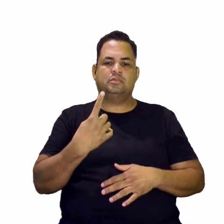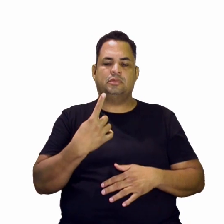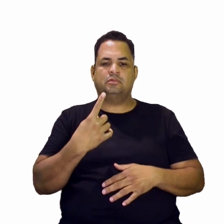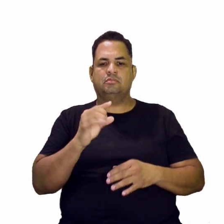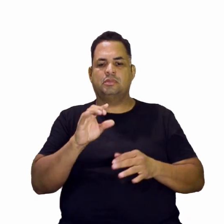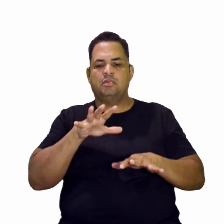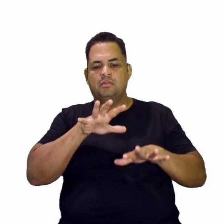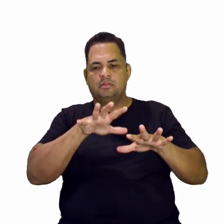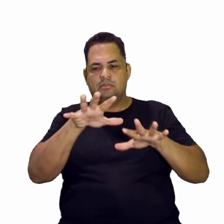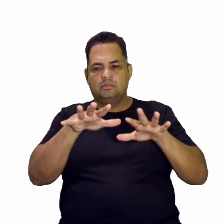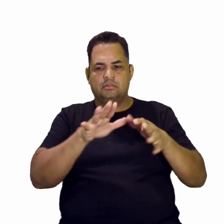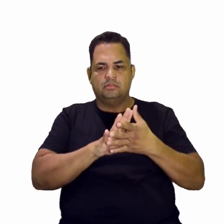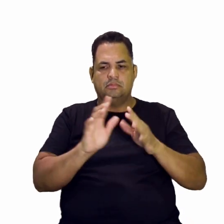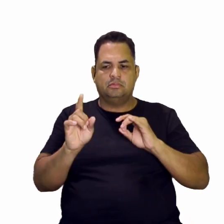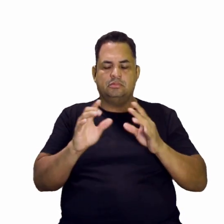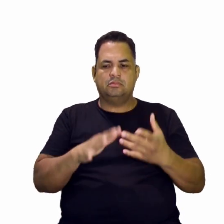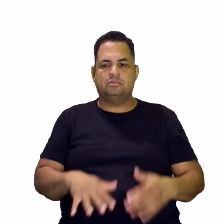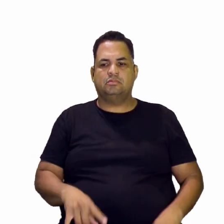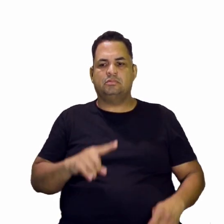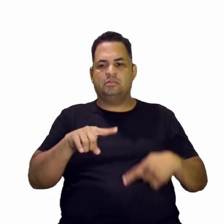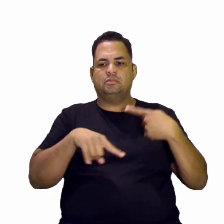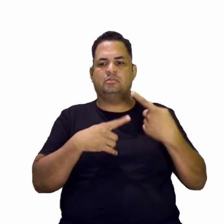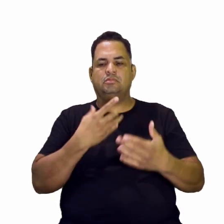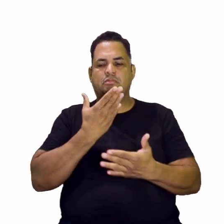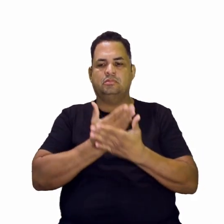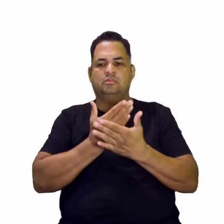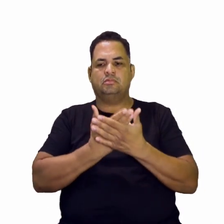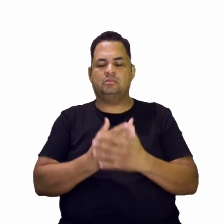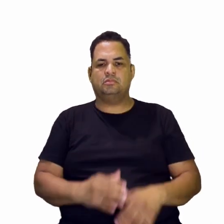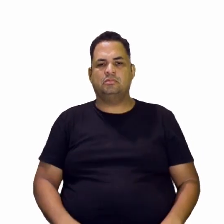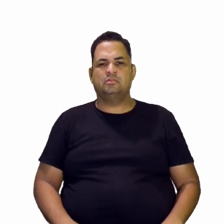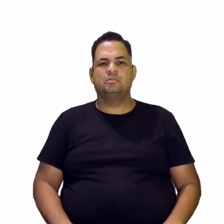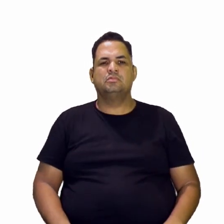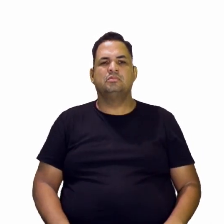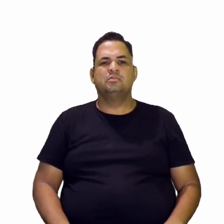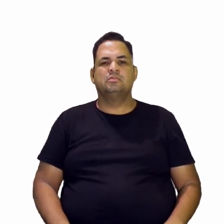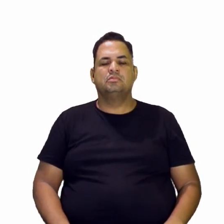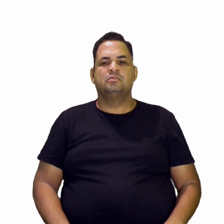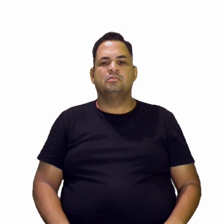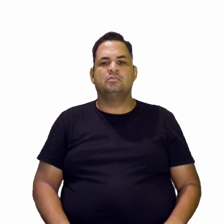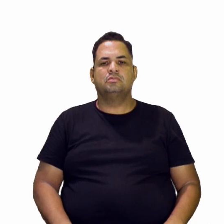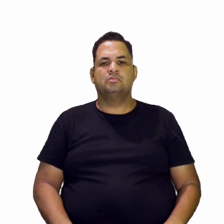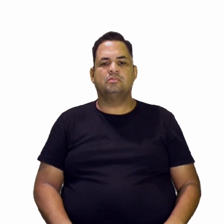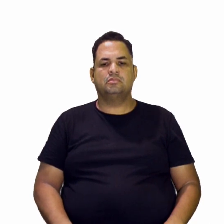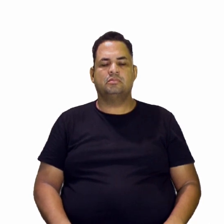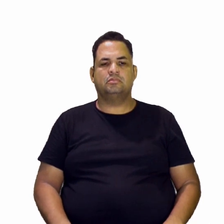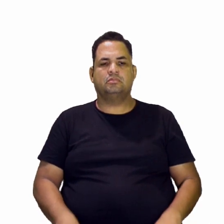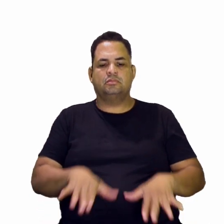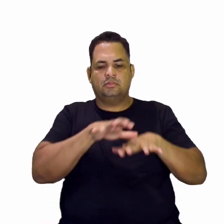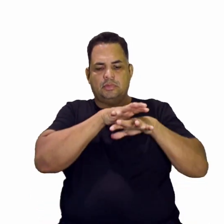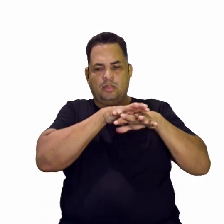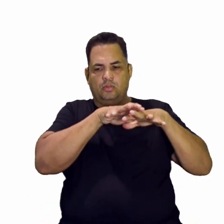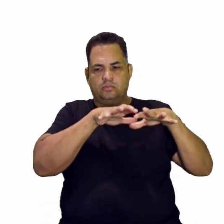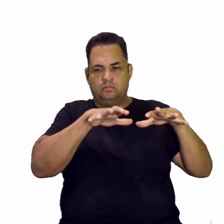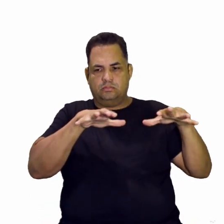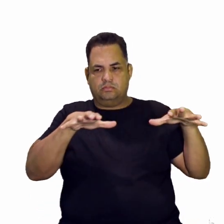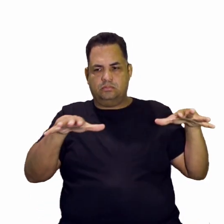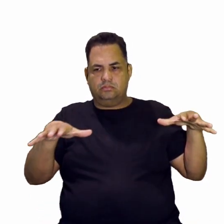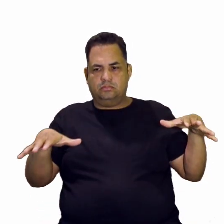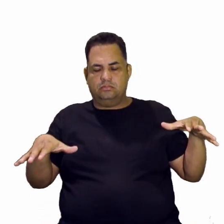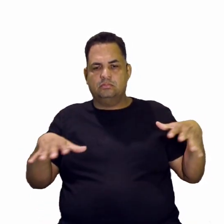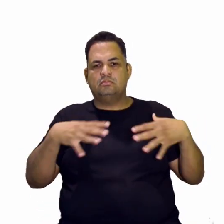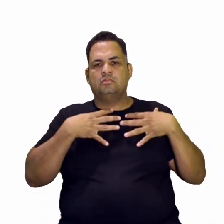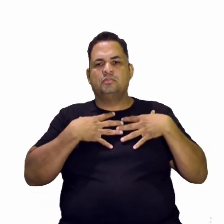nézinho, em cada segmento do corpo. A gente vai ver isso depois. Tudo bem? A cobertura do corpo dos animais muda